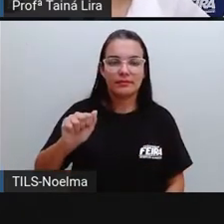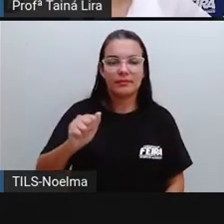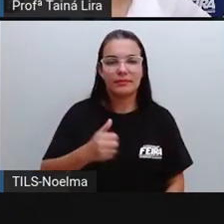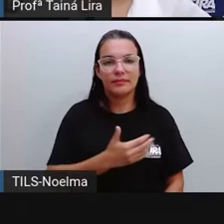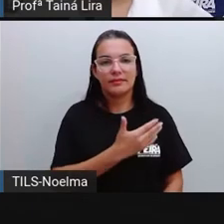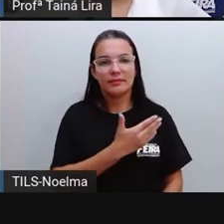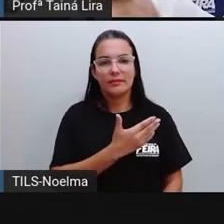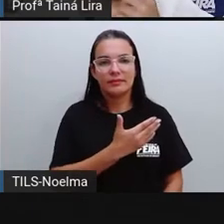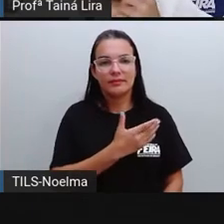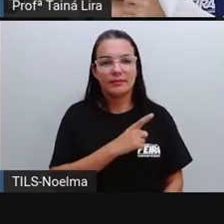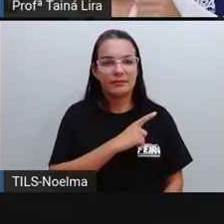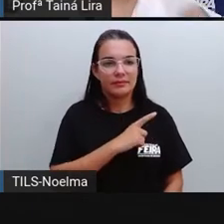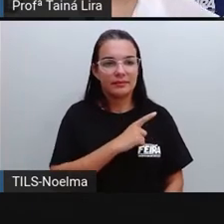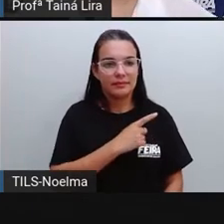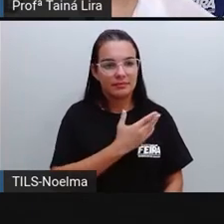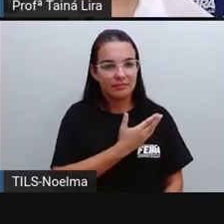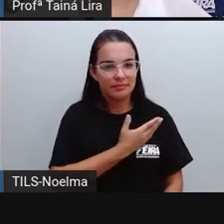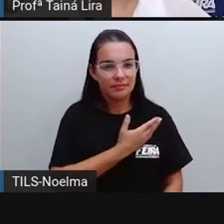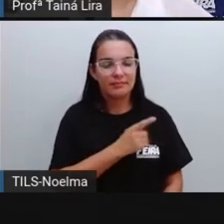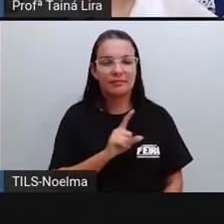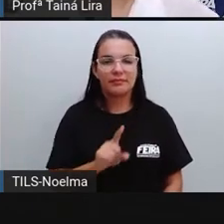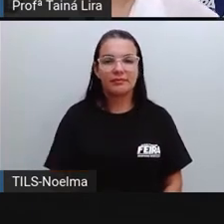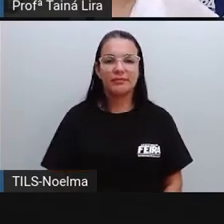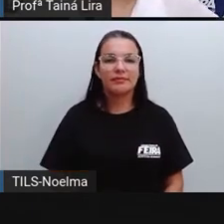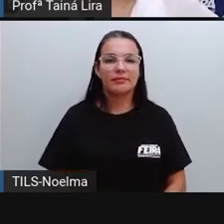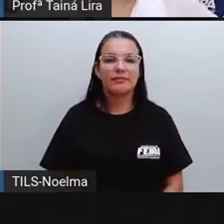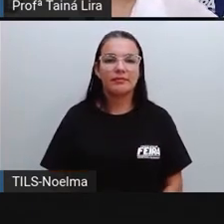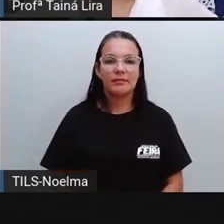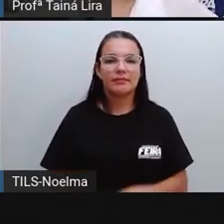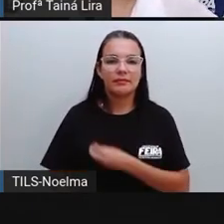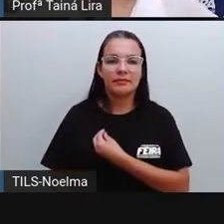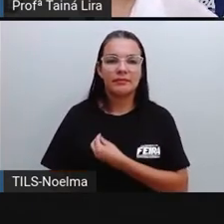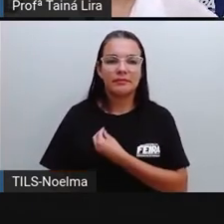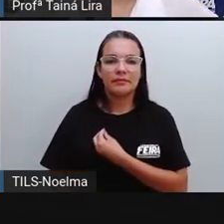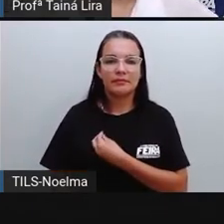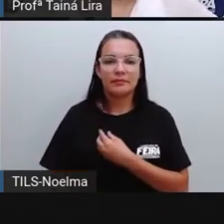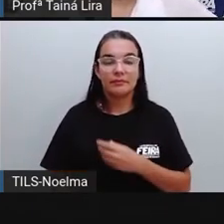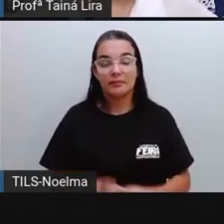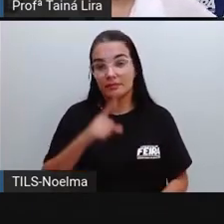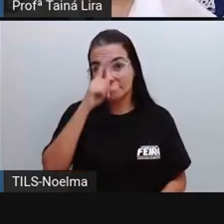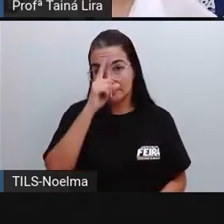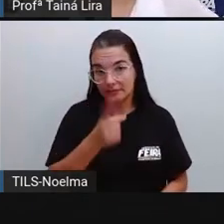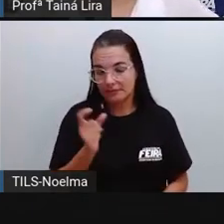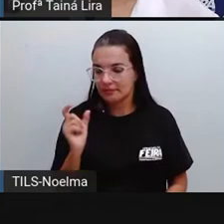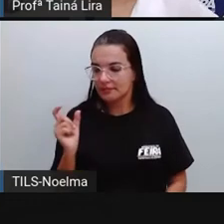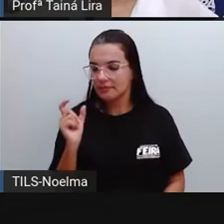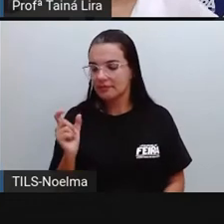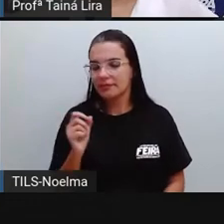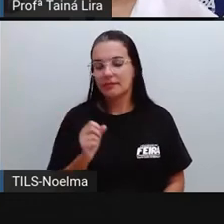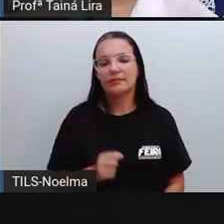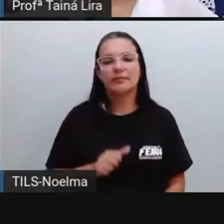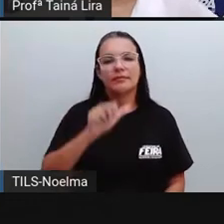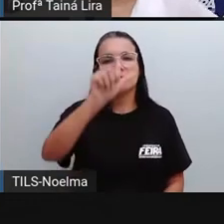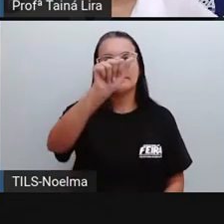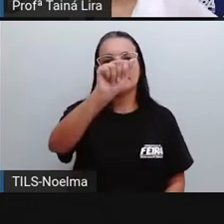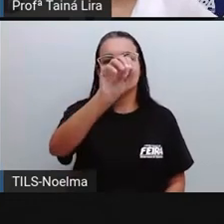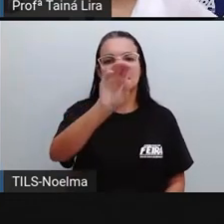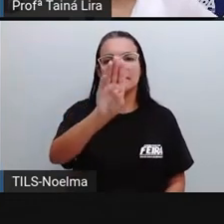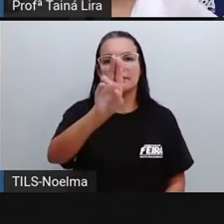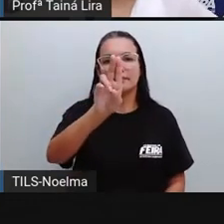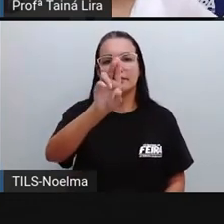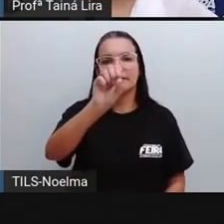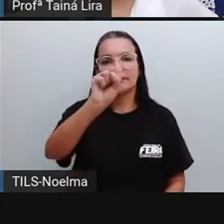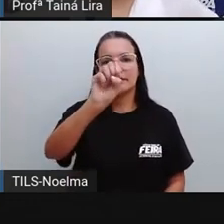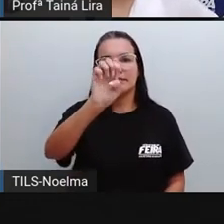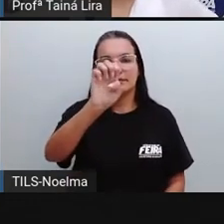poder. Então, observe ó, a presença aí da palavra que indica ordem ou